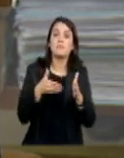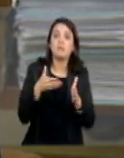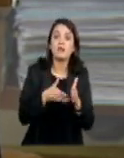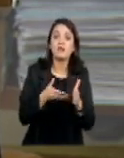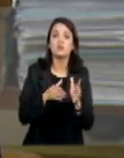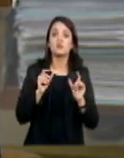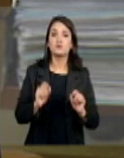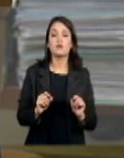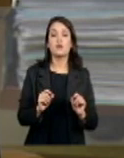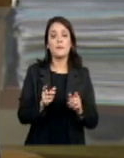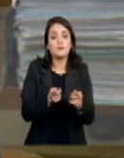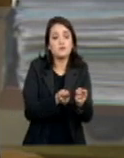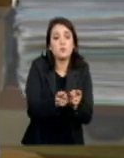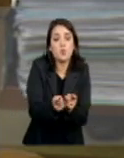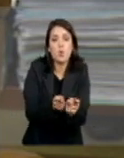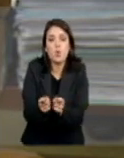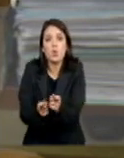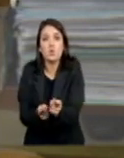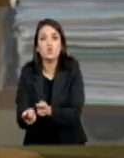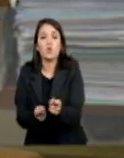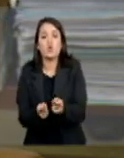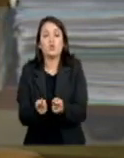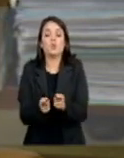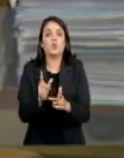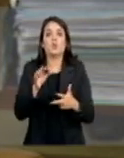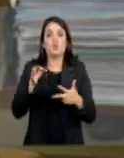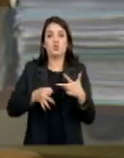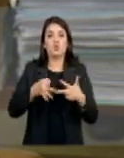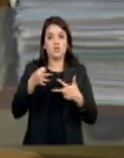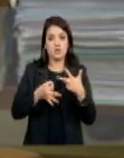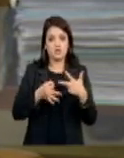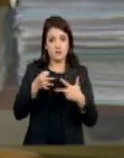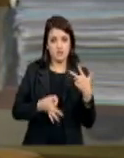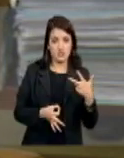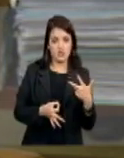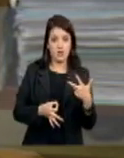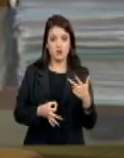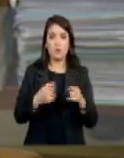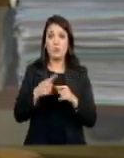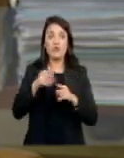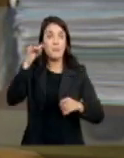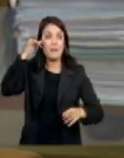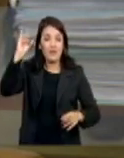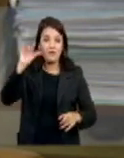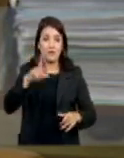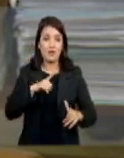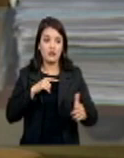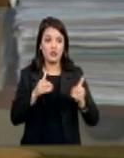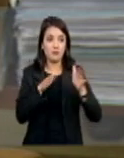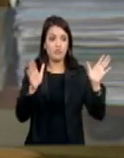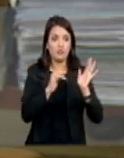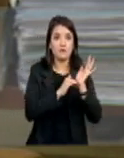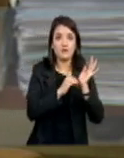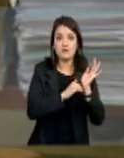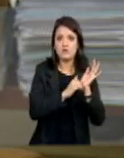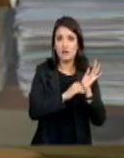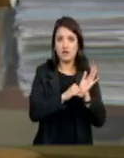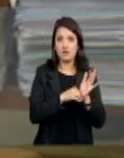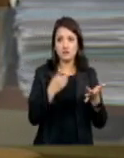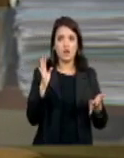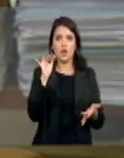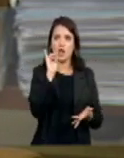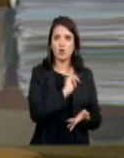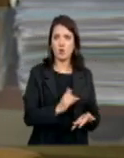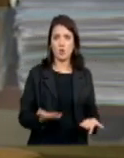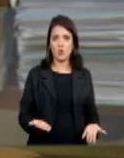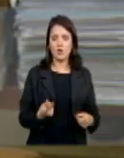moderadora do poder judiciário que se rompa e injustamente a esfera de privacidade das pessoas pois